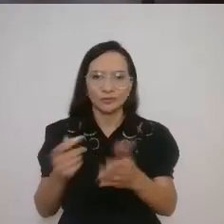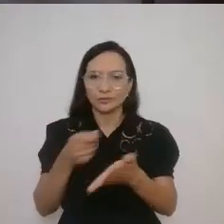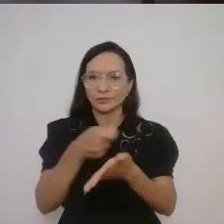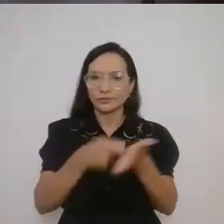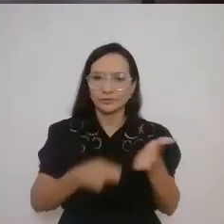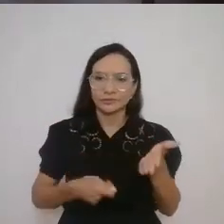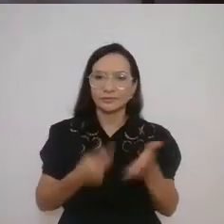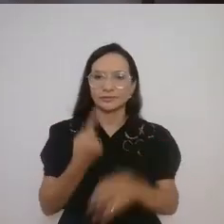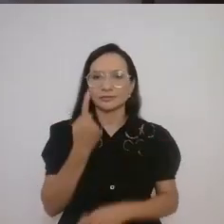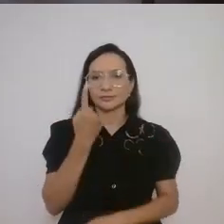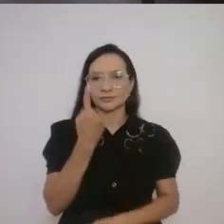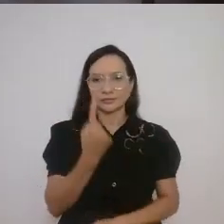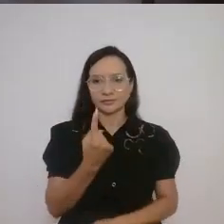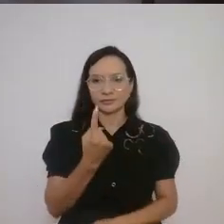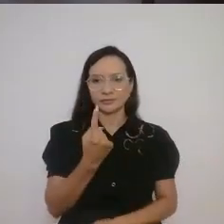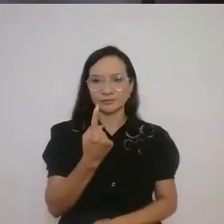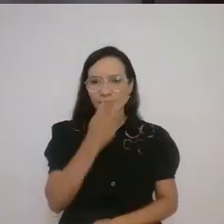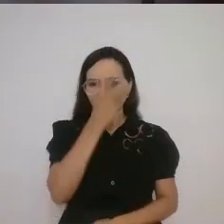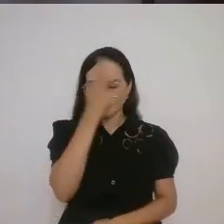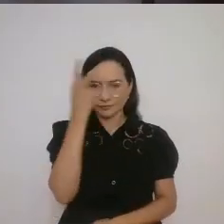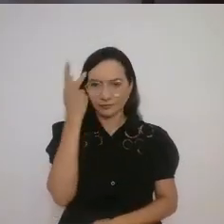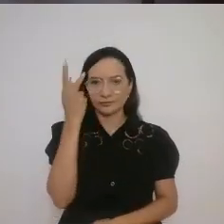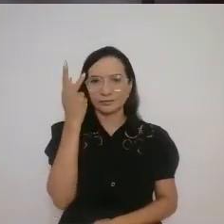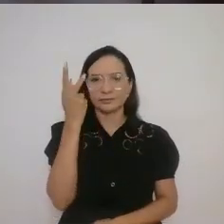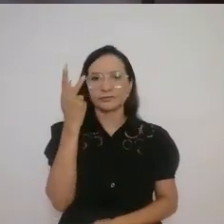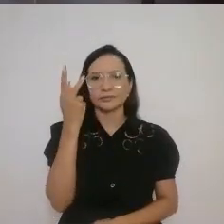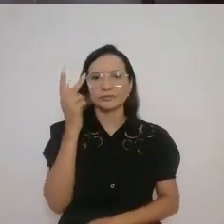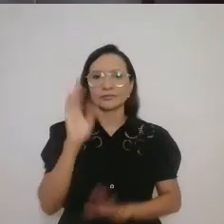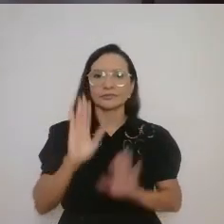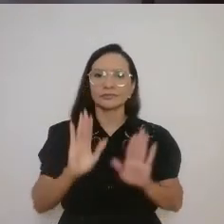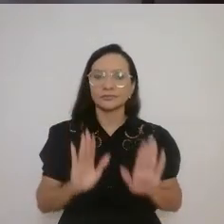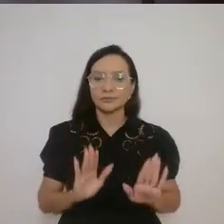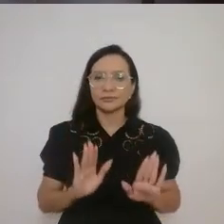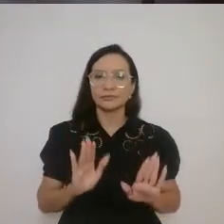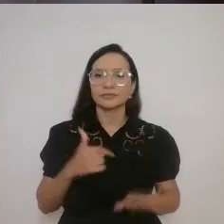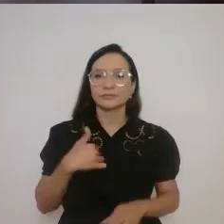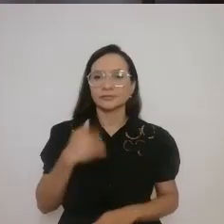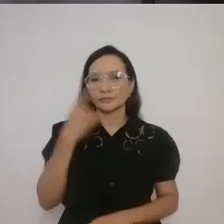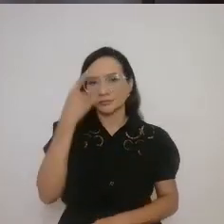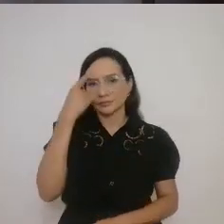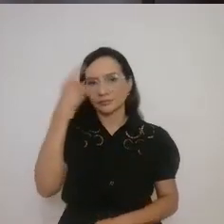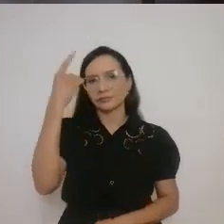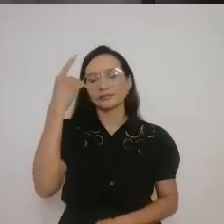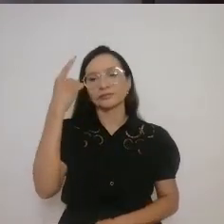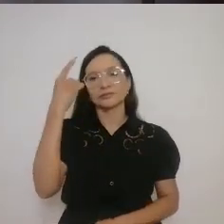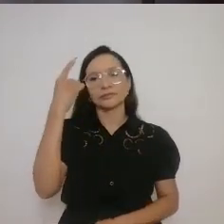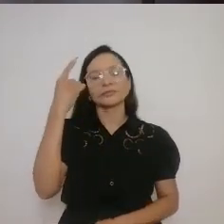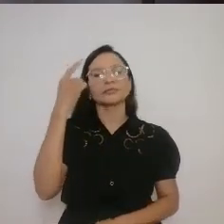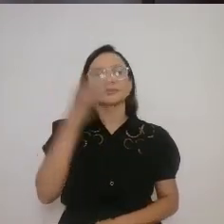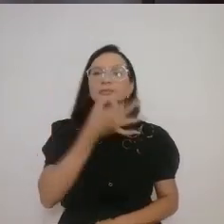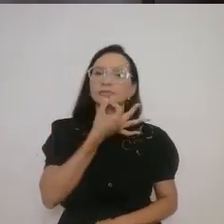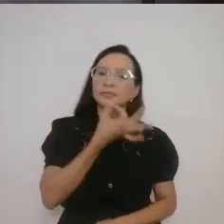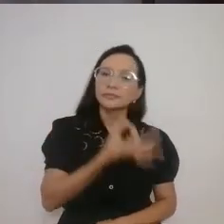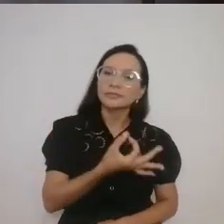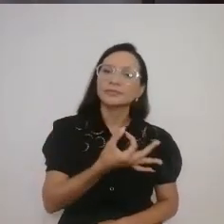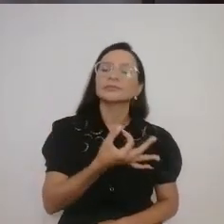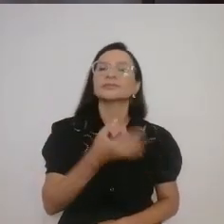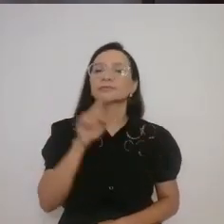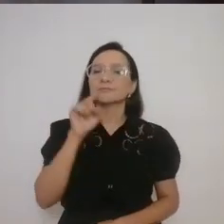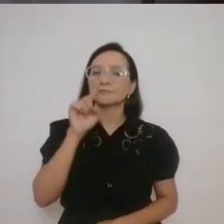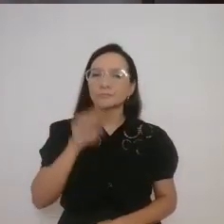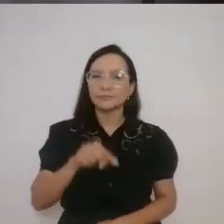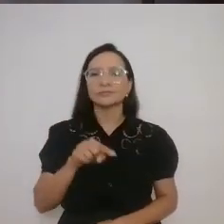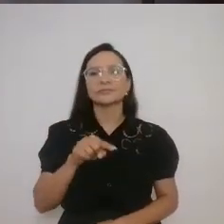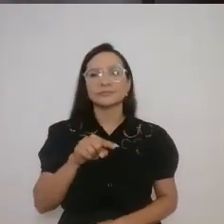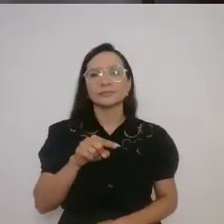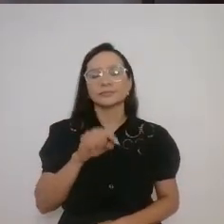só relator para evitar a decisão conflitante. Eu penso que uma das soluções seria quem